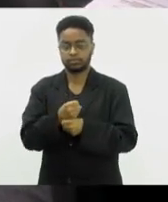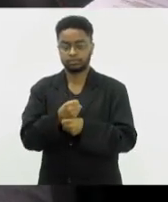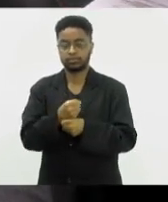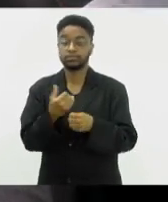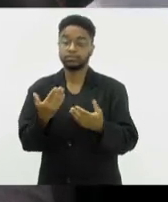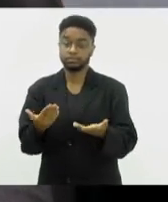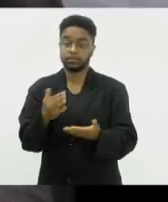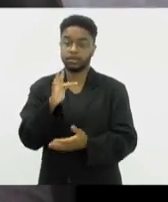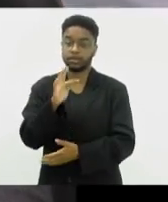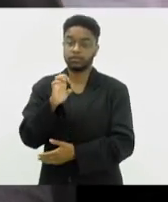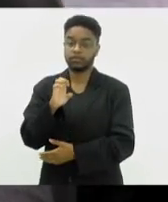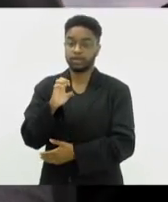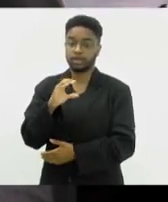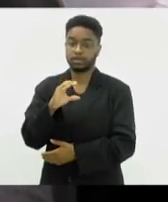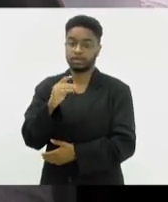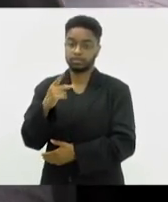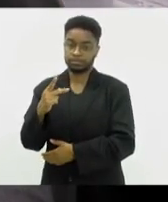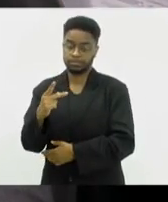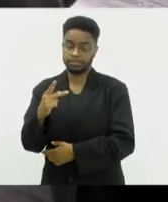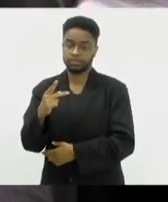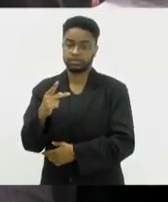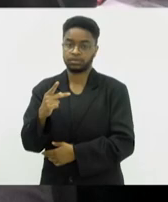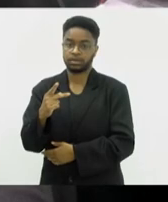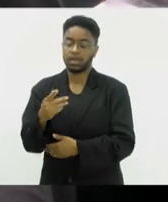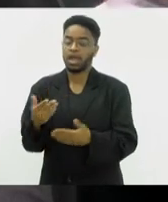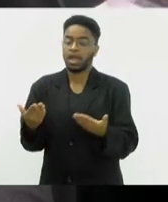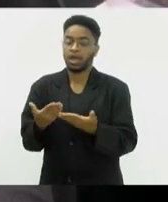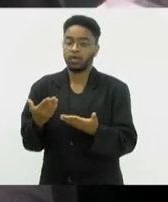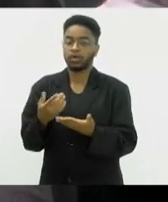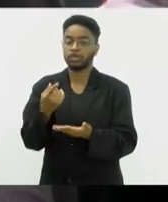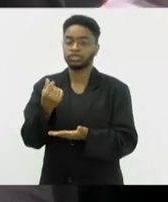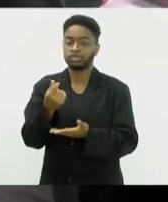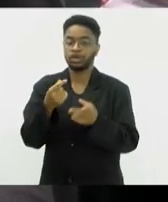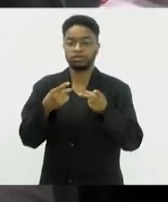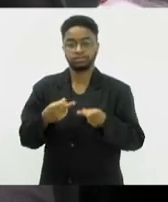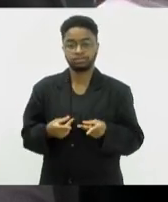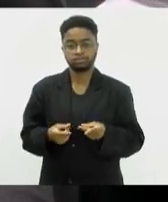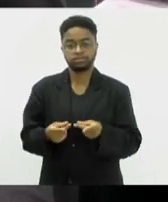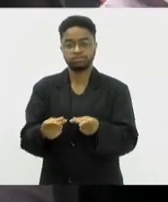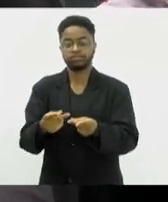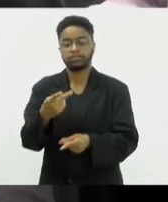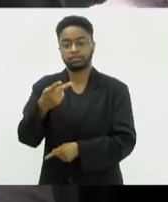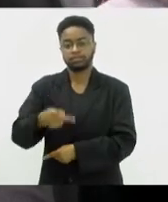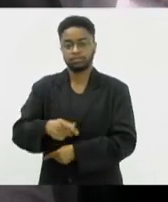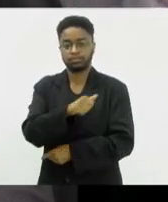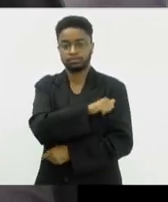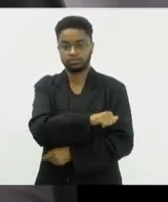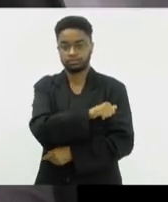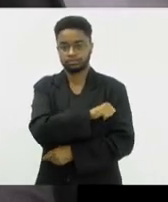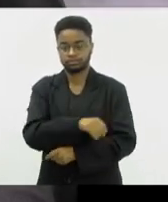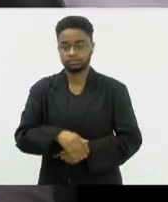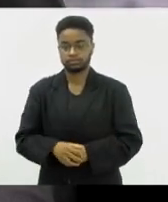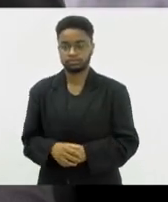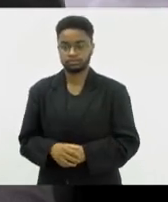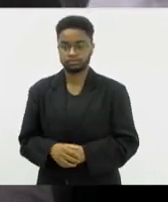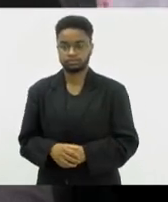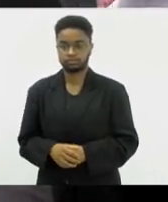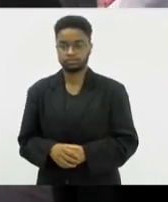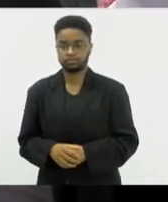tornando o FECP uma receita permanente no nosso Estado. Como, né,